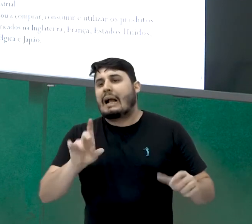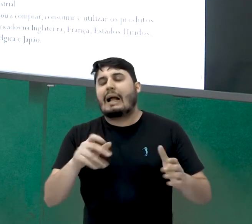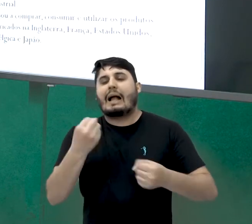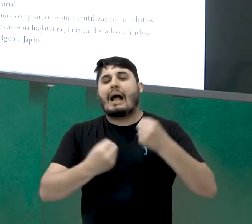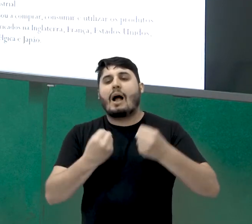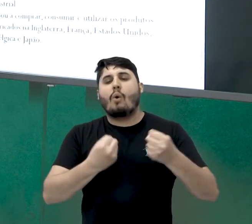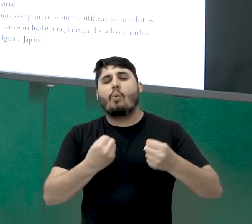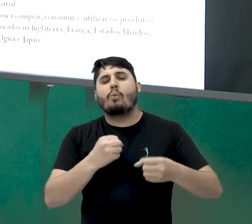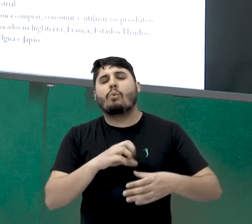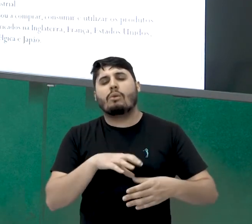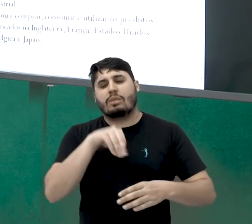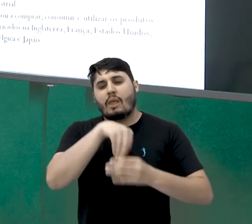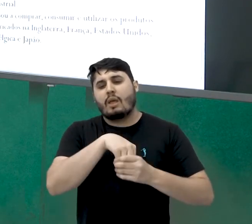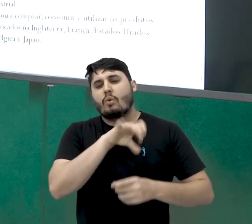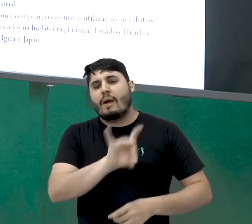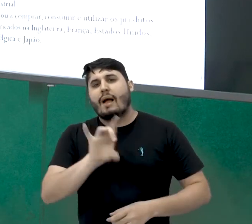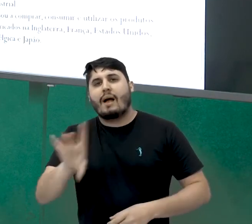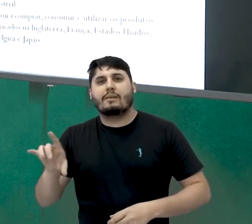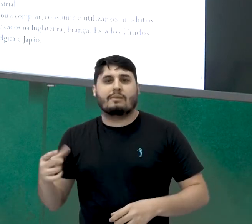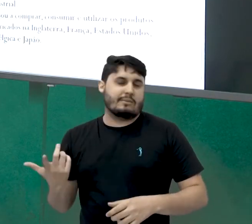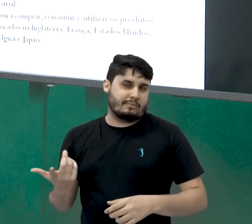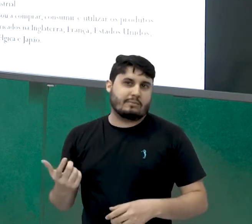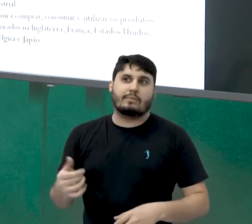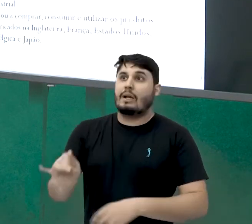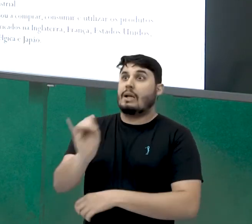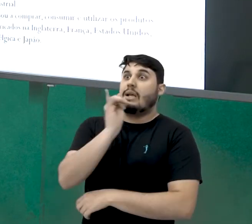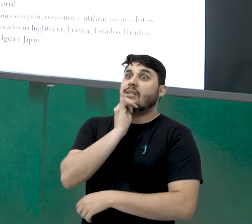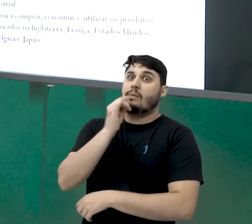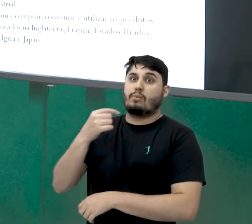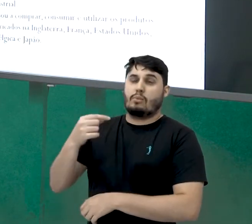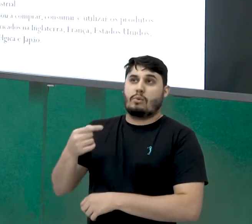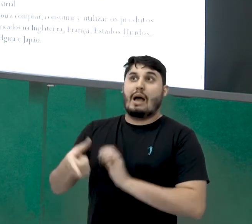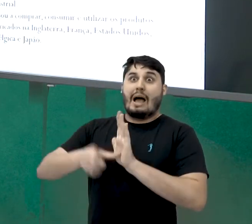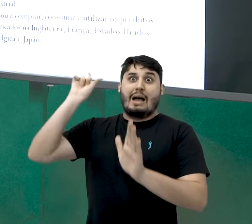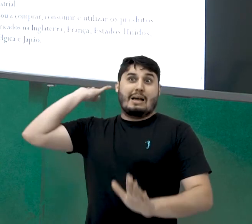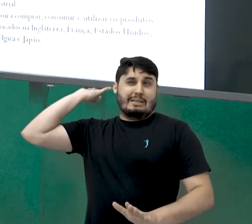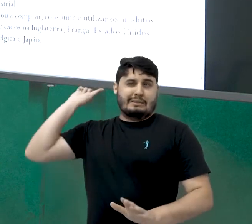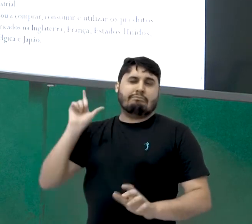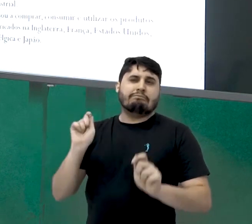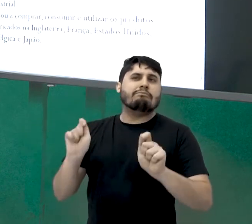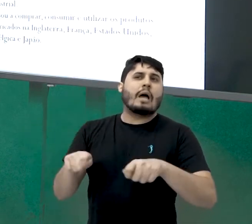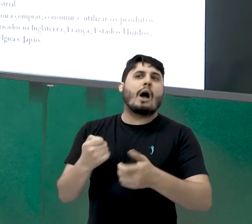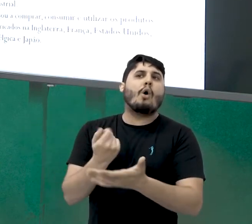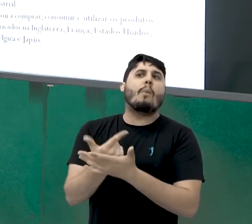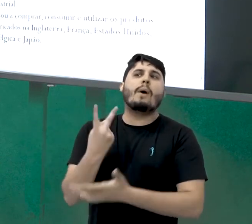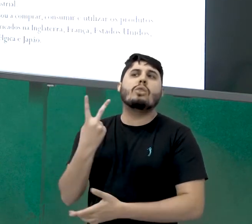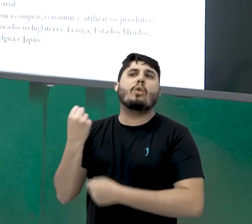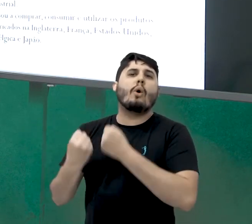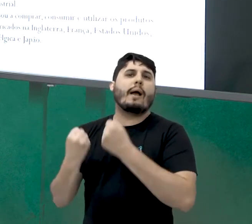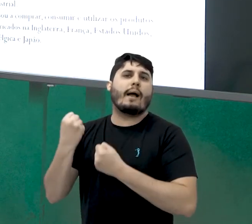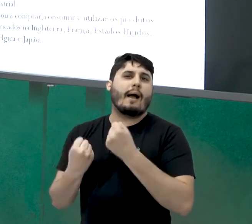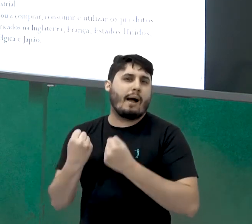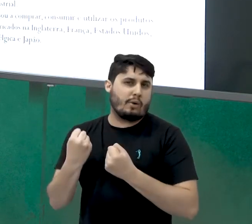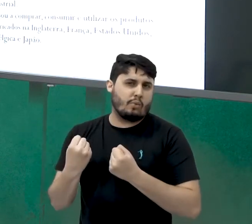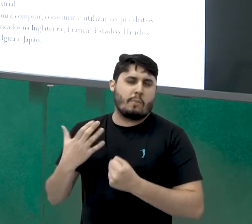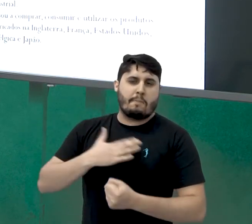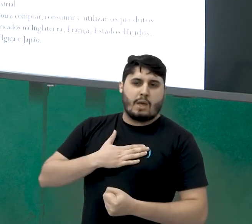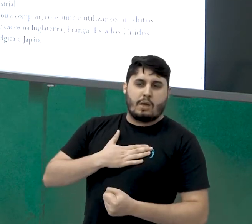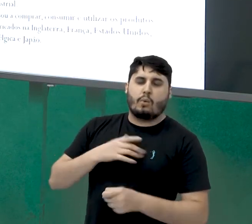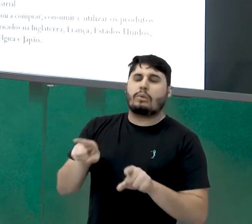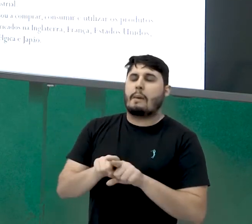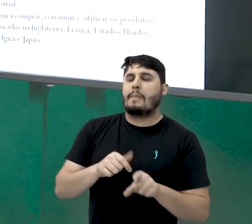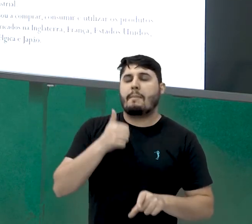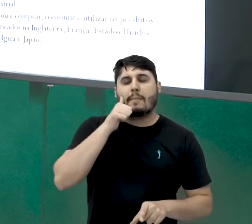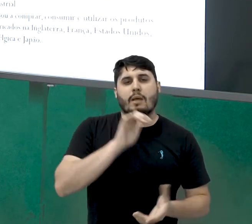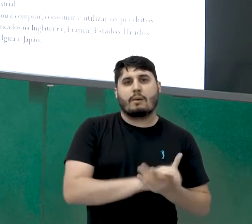Fordismo, você ia comprar 2 carros, um para você e um para sua esposa. Mesmo que você pedisse 2 carros iguais, eles não